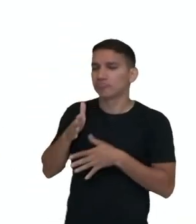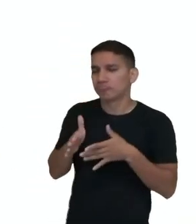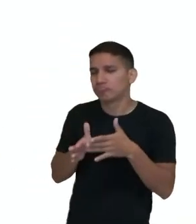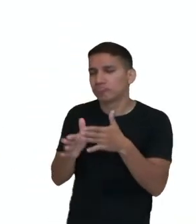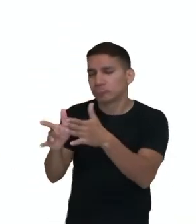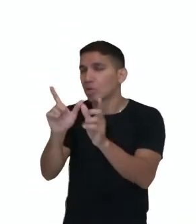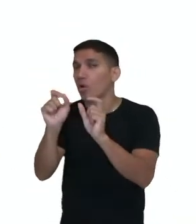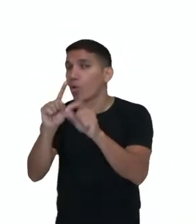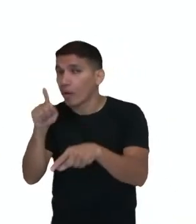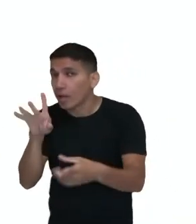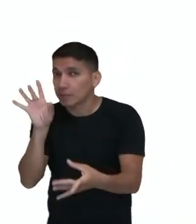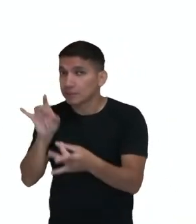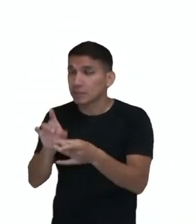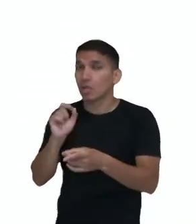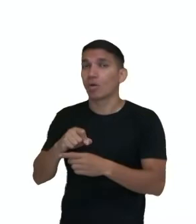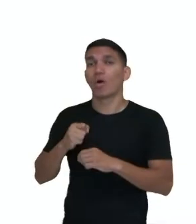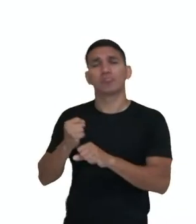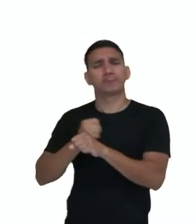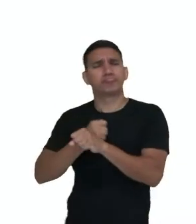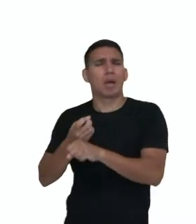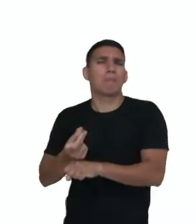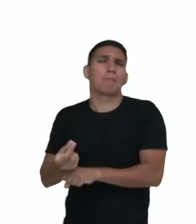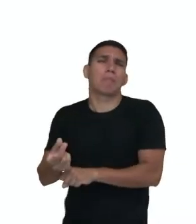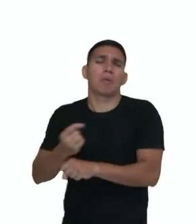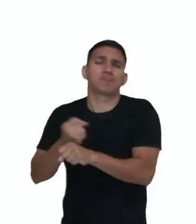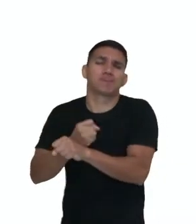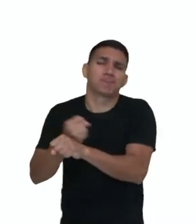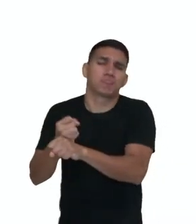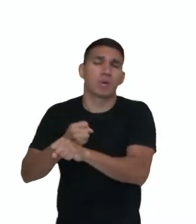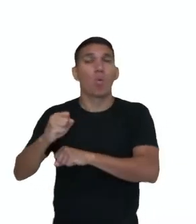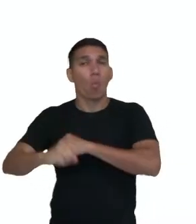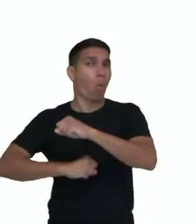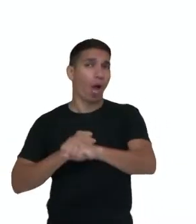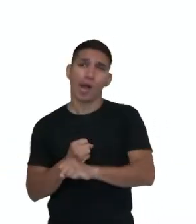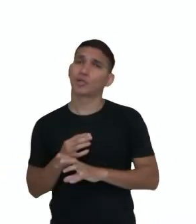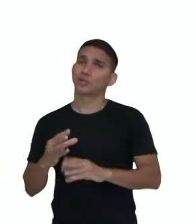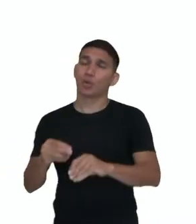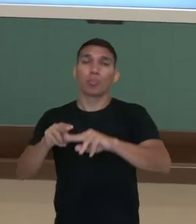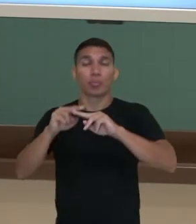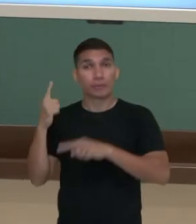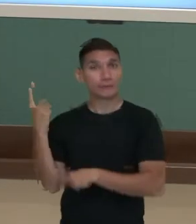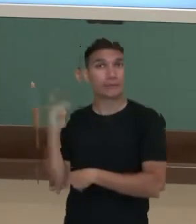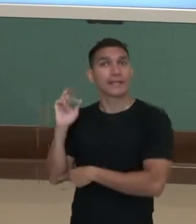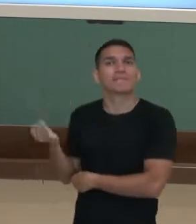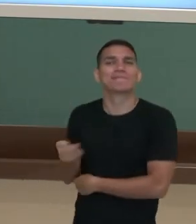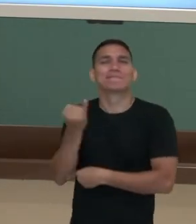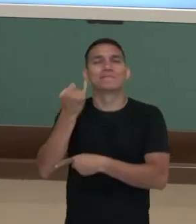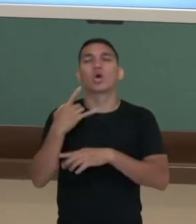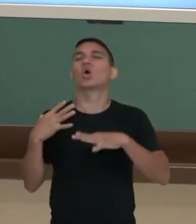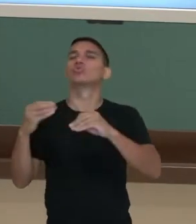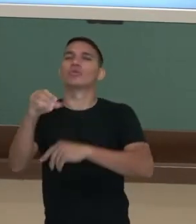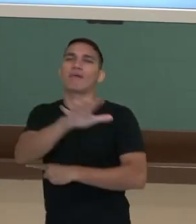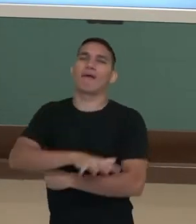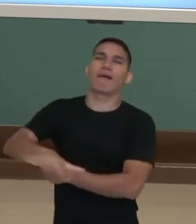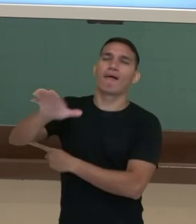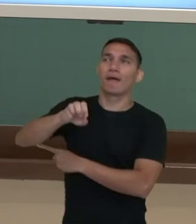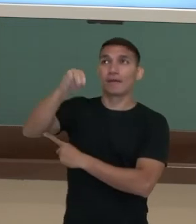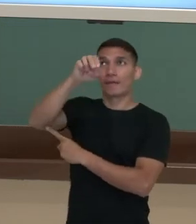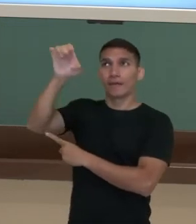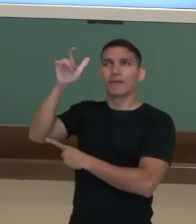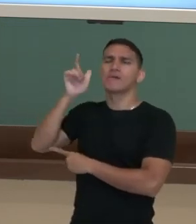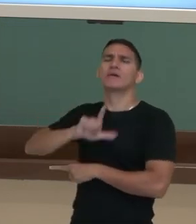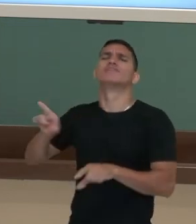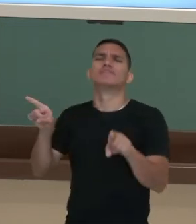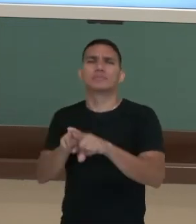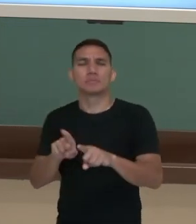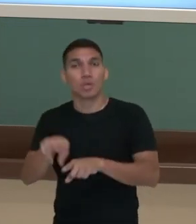Francisco. Ele é um rio perene, ou seja, que tem água o ano todo. Então, daí a sua importância ali para toda aquela região, para a